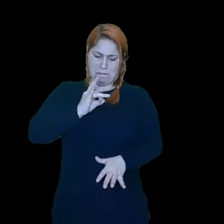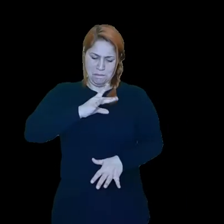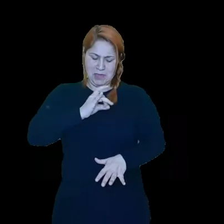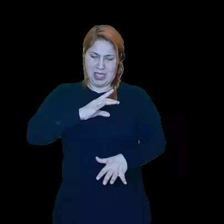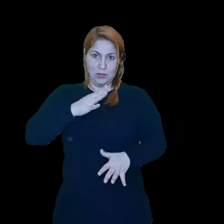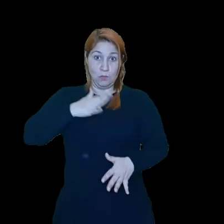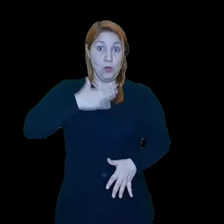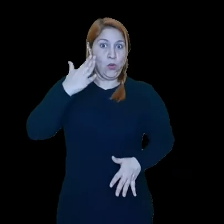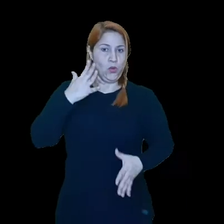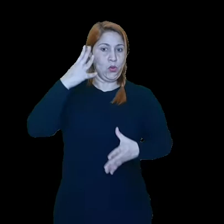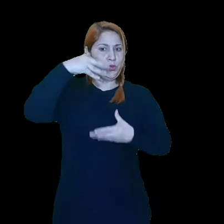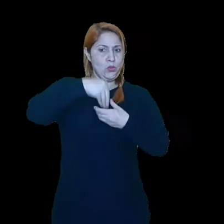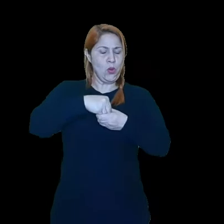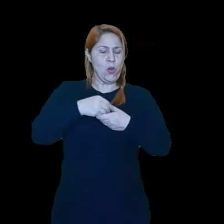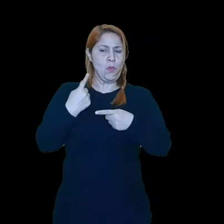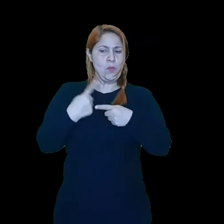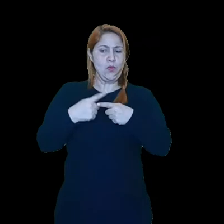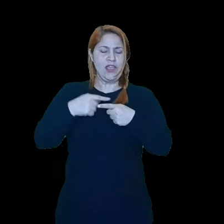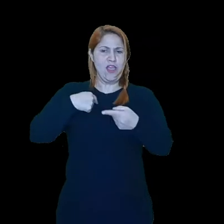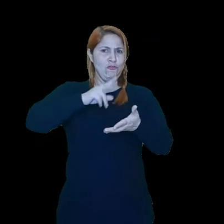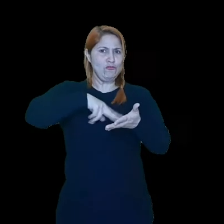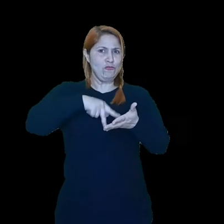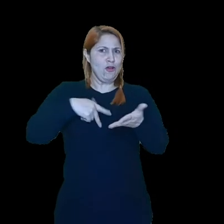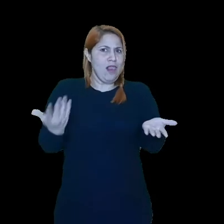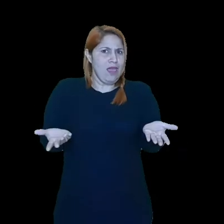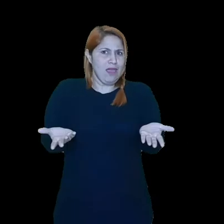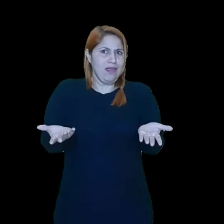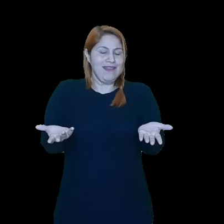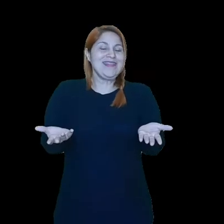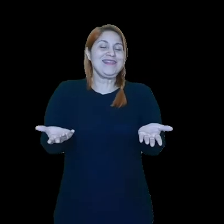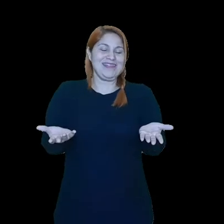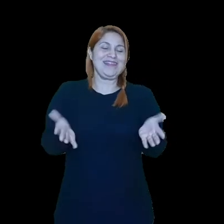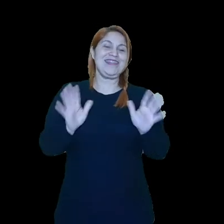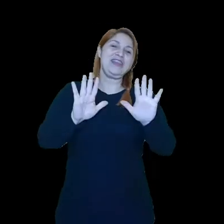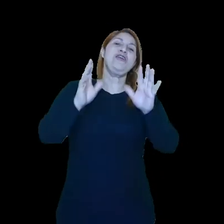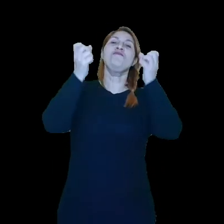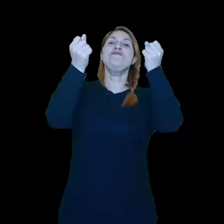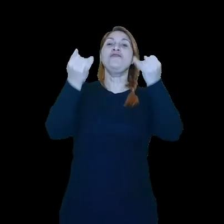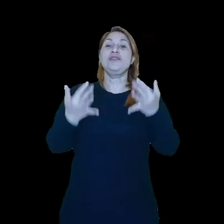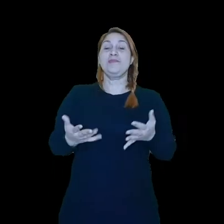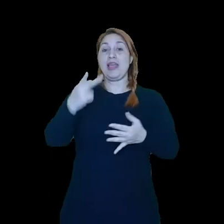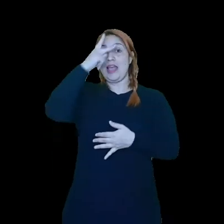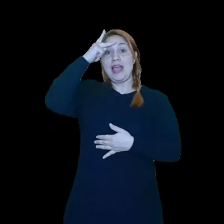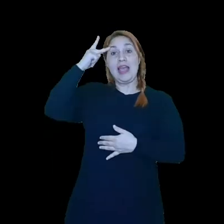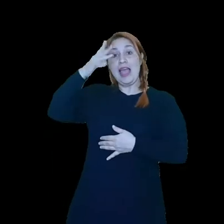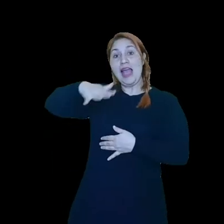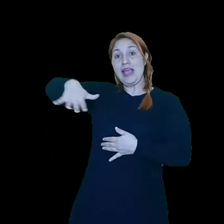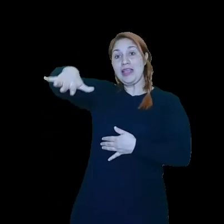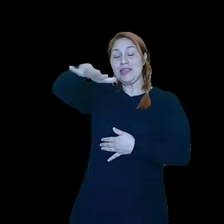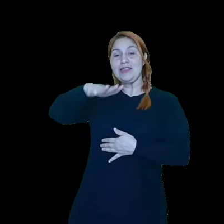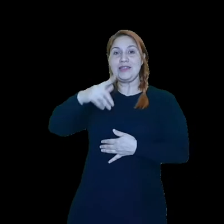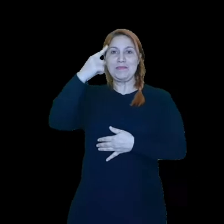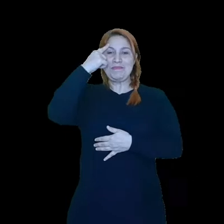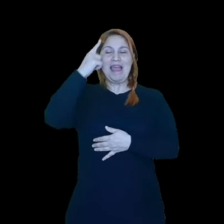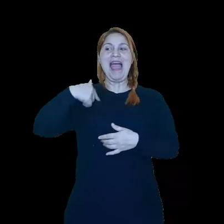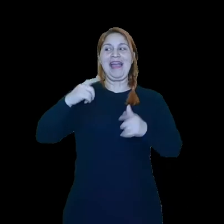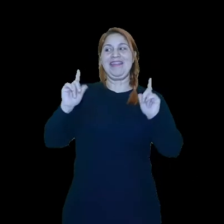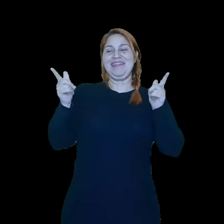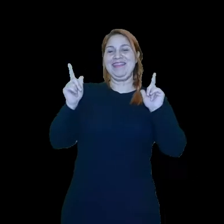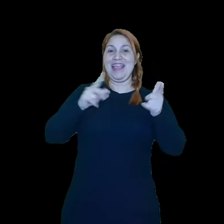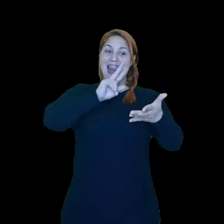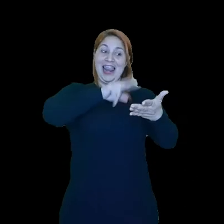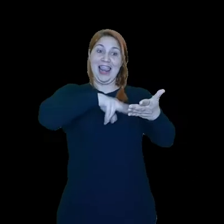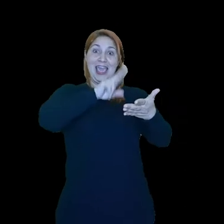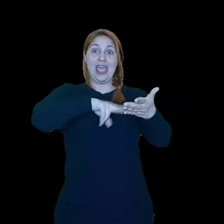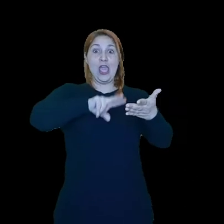medo, se é para ter susto, por que eu vou ler um conto de assombração? Bom, muitas pessoas acham